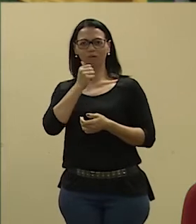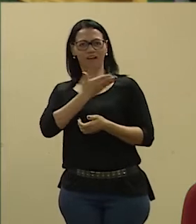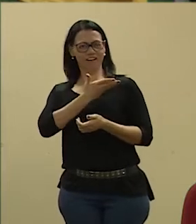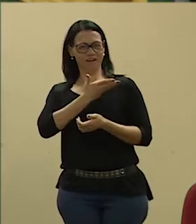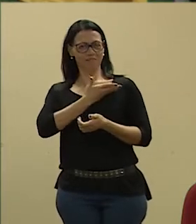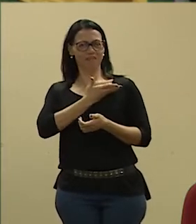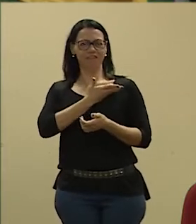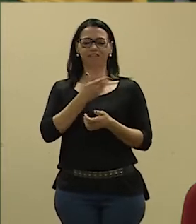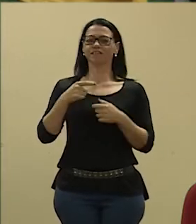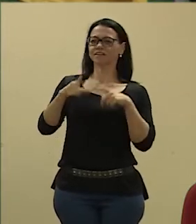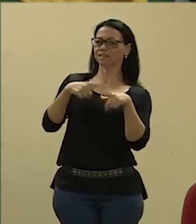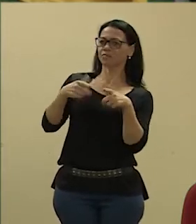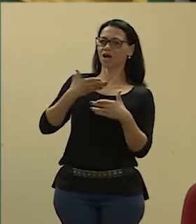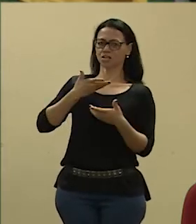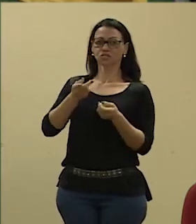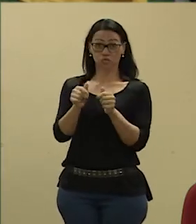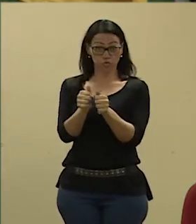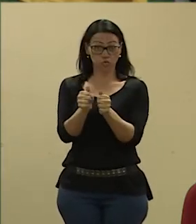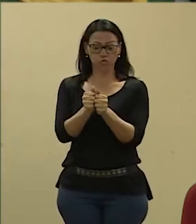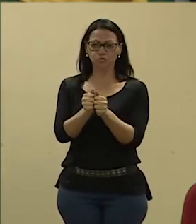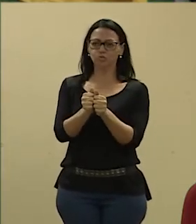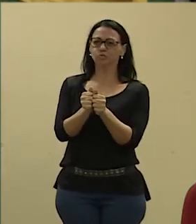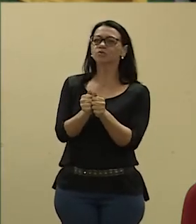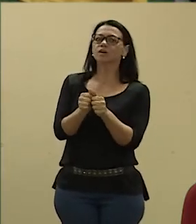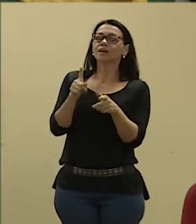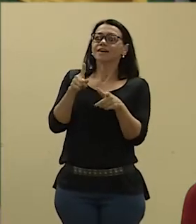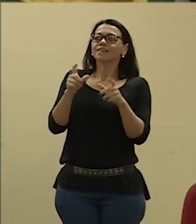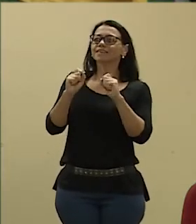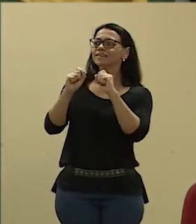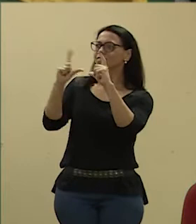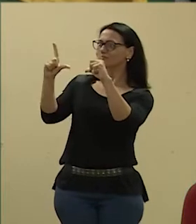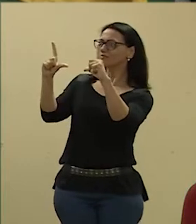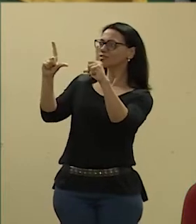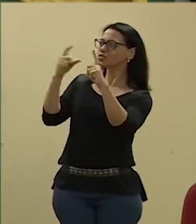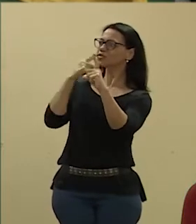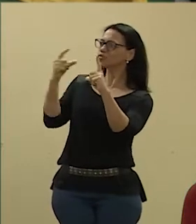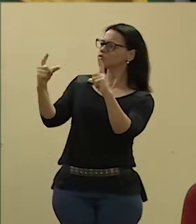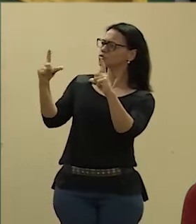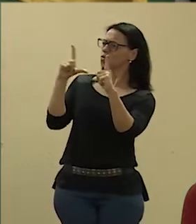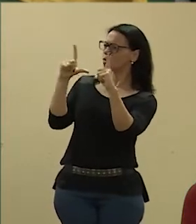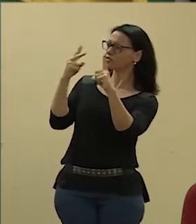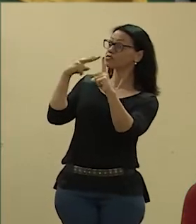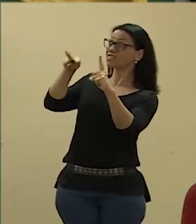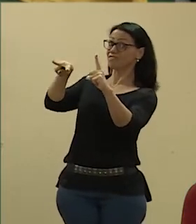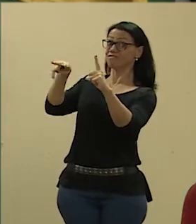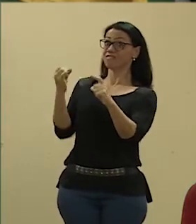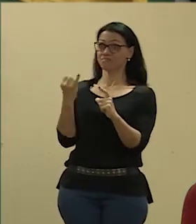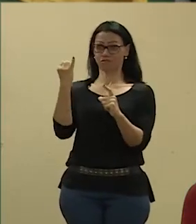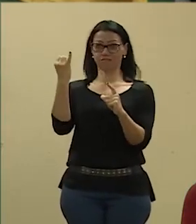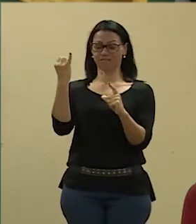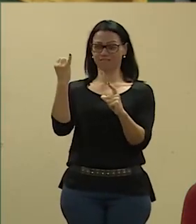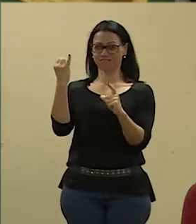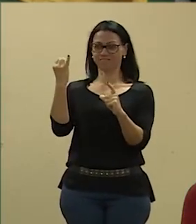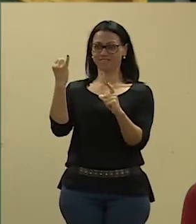da instituição onde o trabalho que a questão da aparência também é muito importante quando mandou um áudio no zap não importa se eu estou de novo no banheiro deitado na